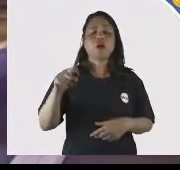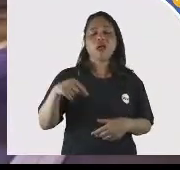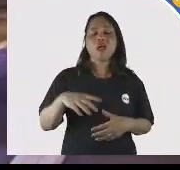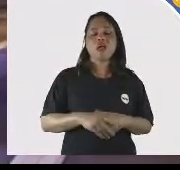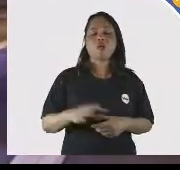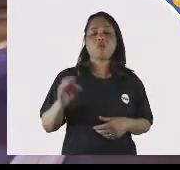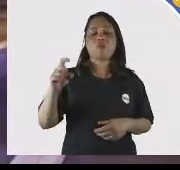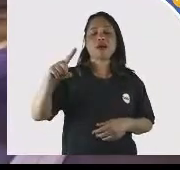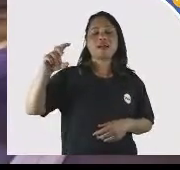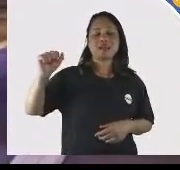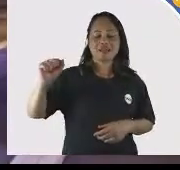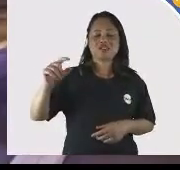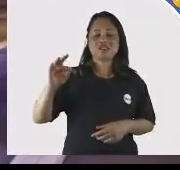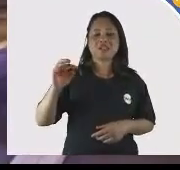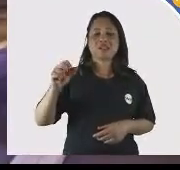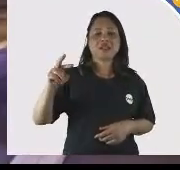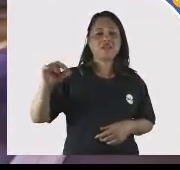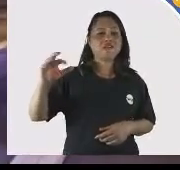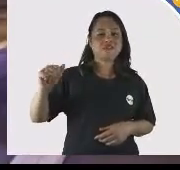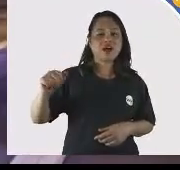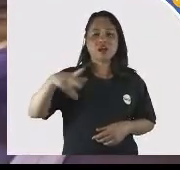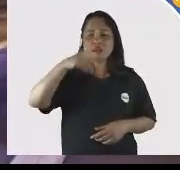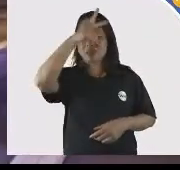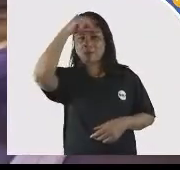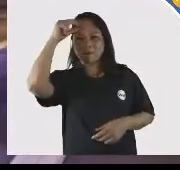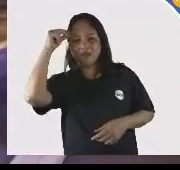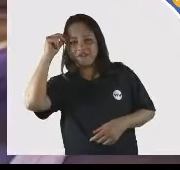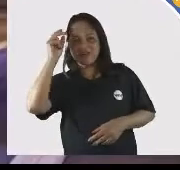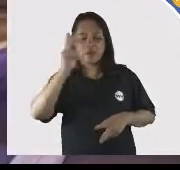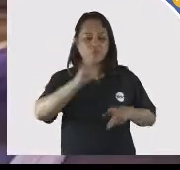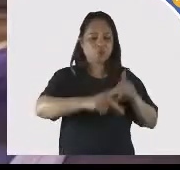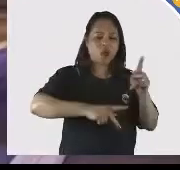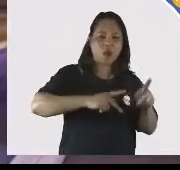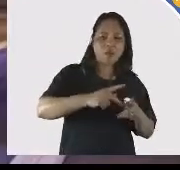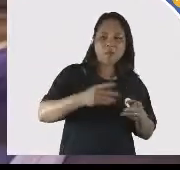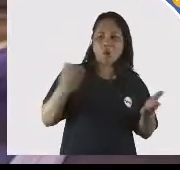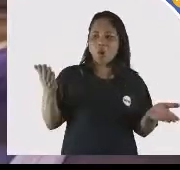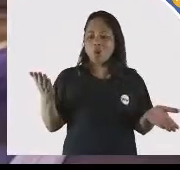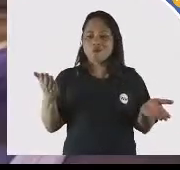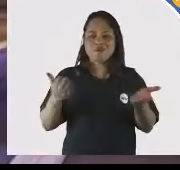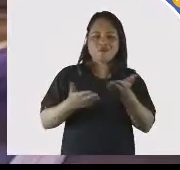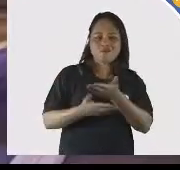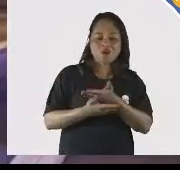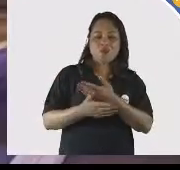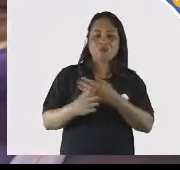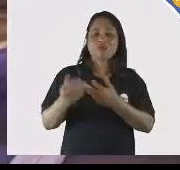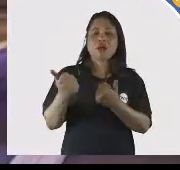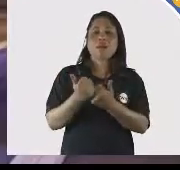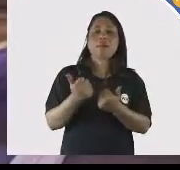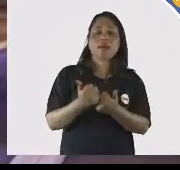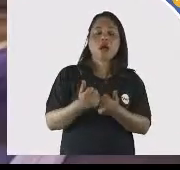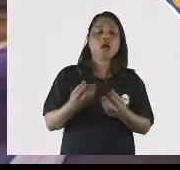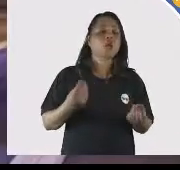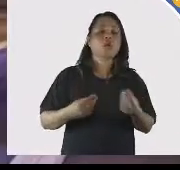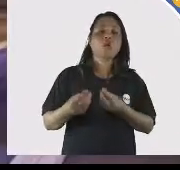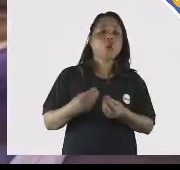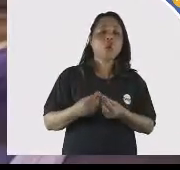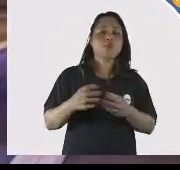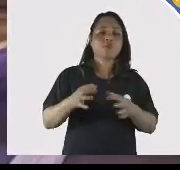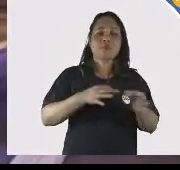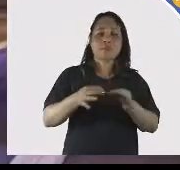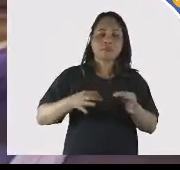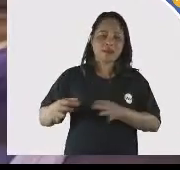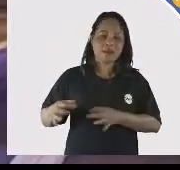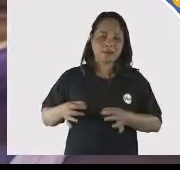entre prefeitura e população é o quanto a população pode pagar então